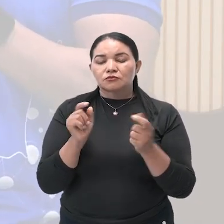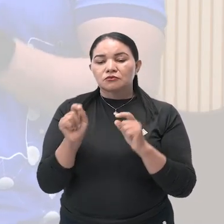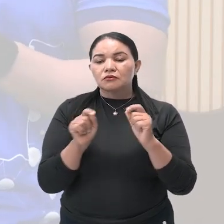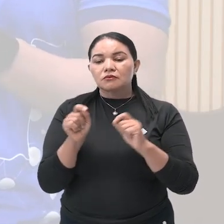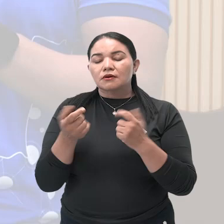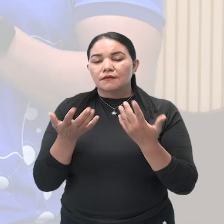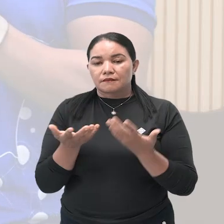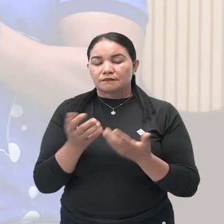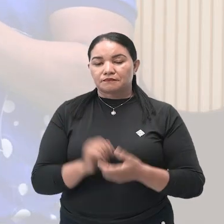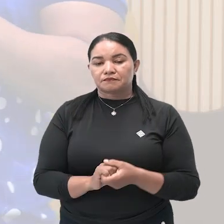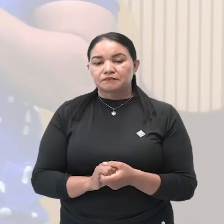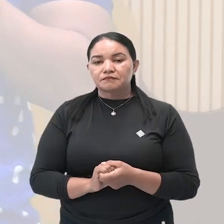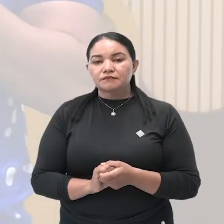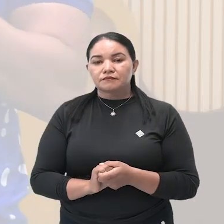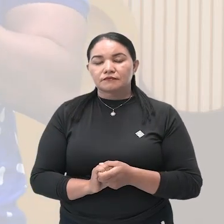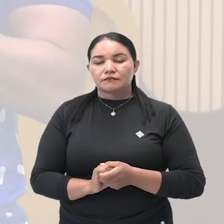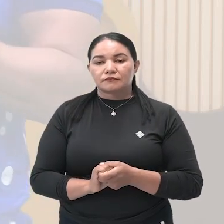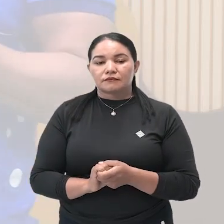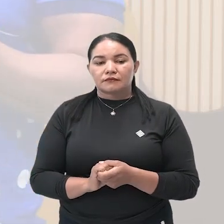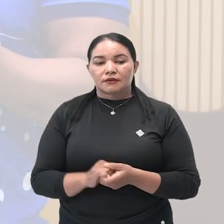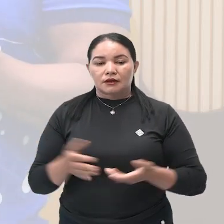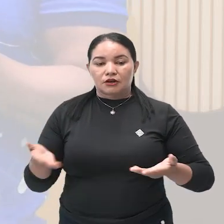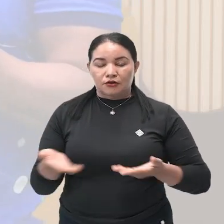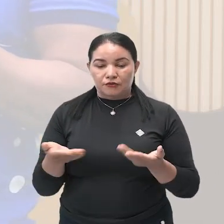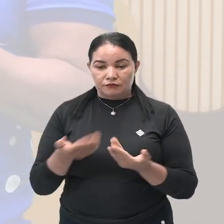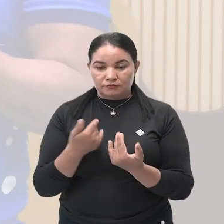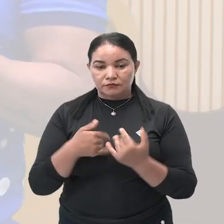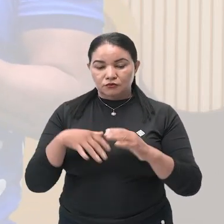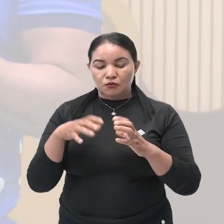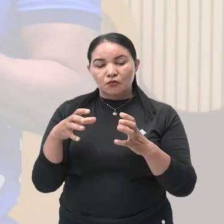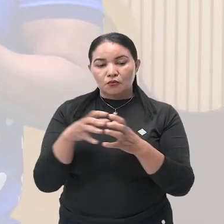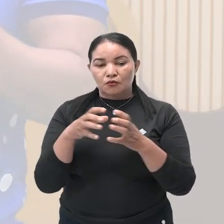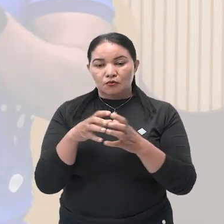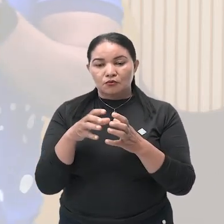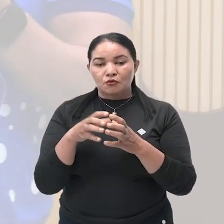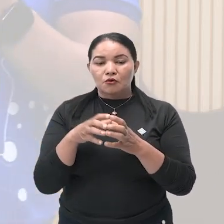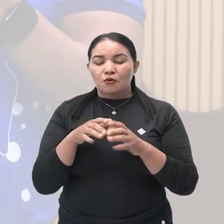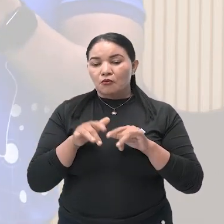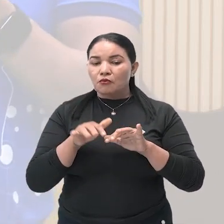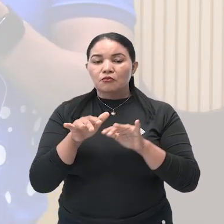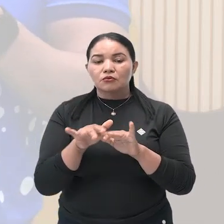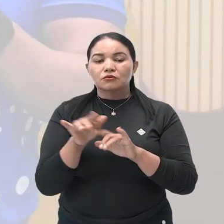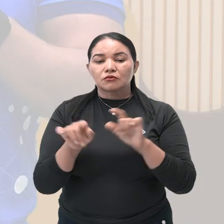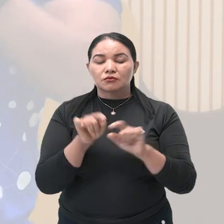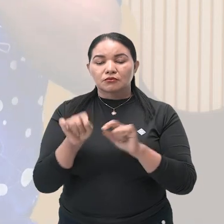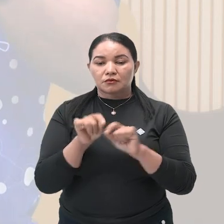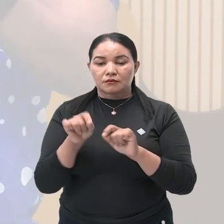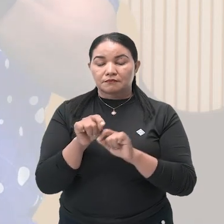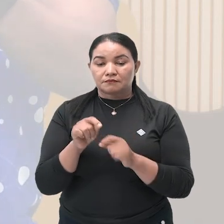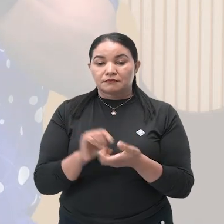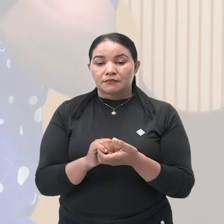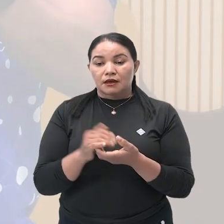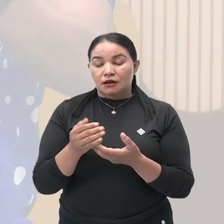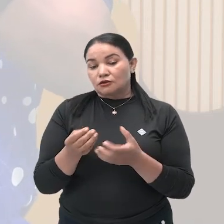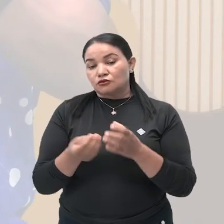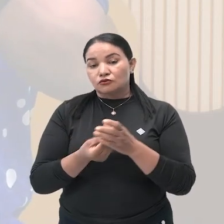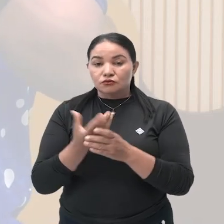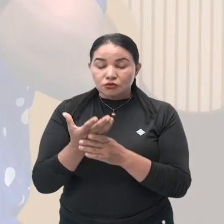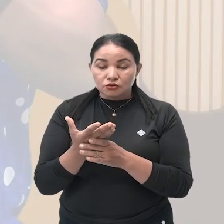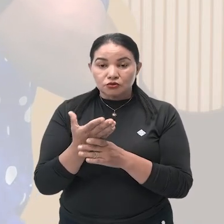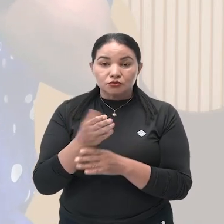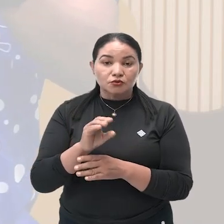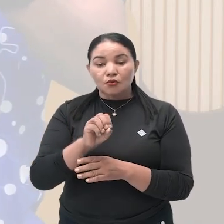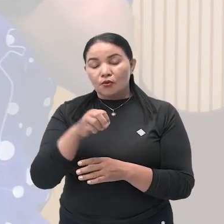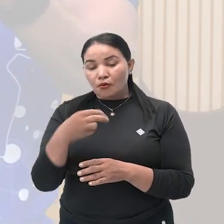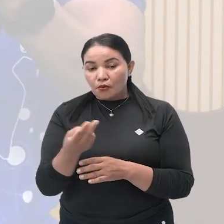contemporâneos? Bem, a gente considera movimentos sociais contemporâneos os movimentos que vão surgir ou que